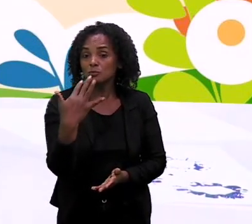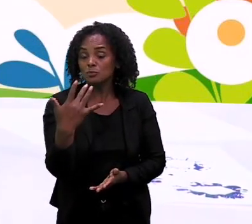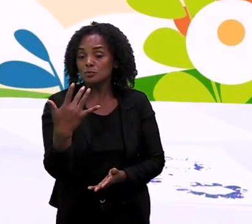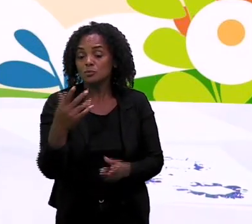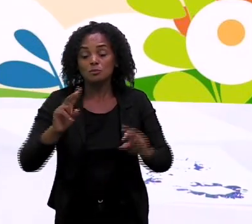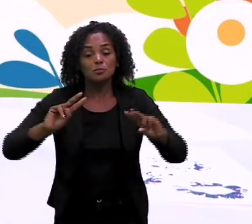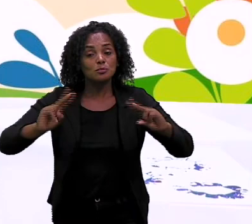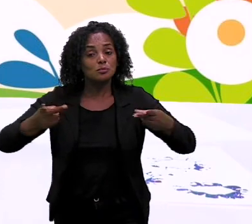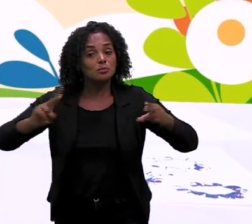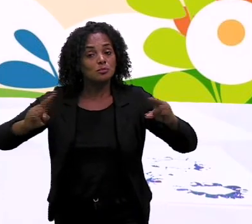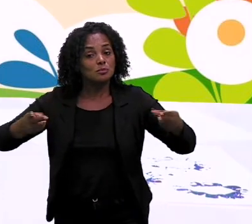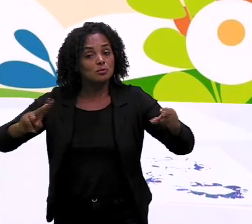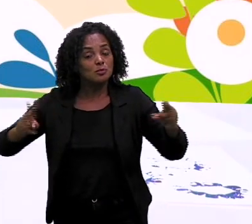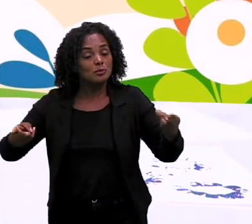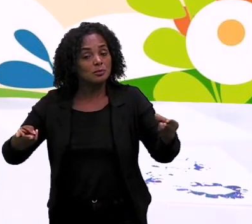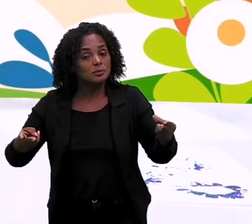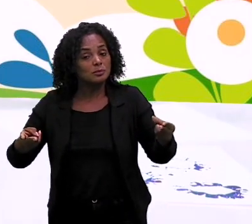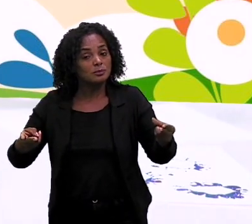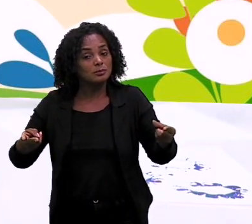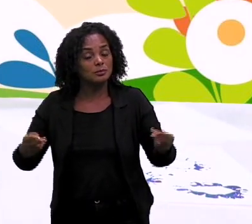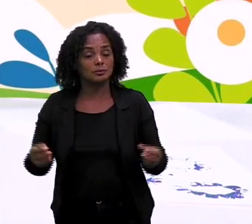Uma roxa.